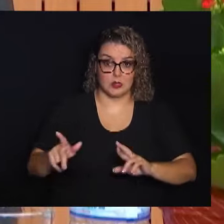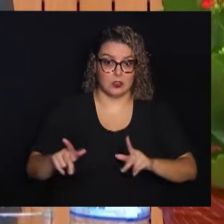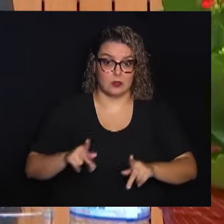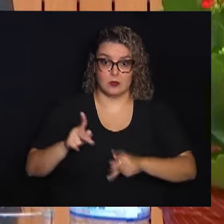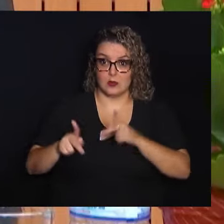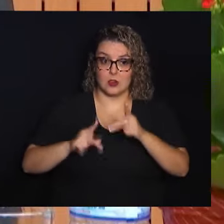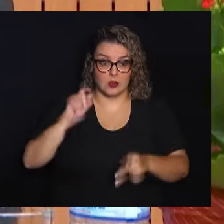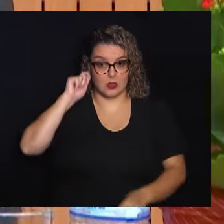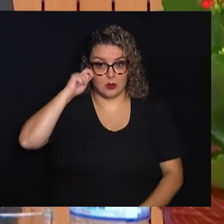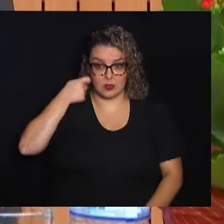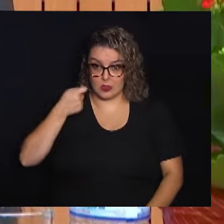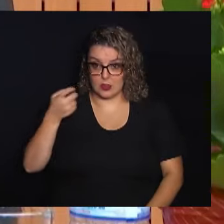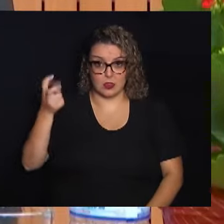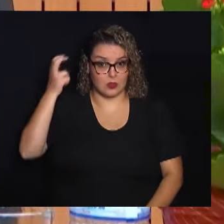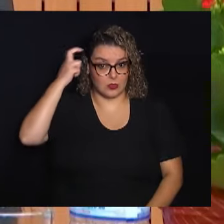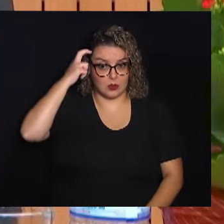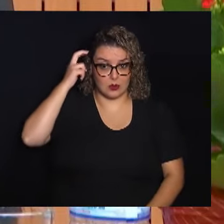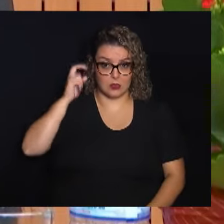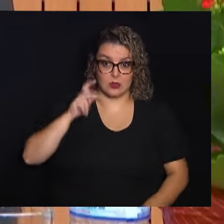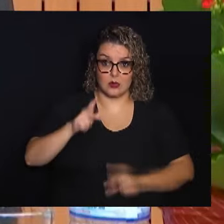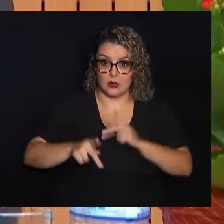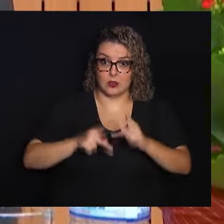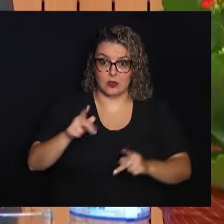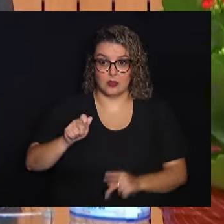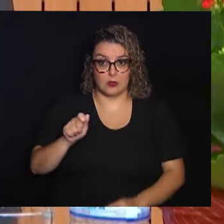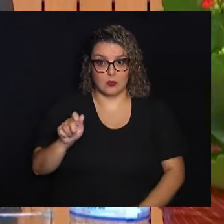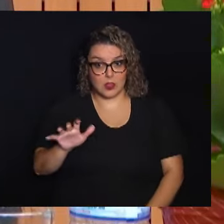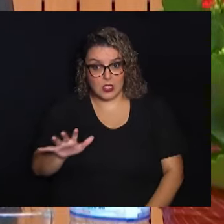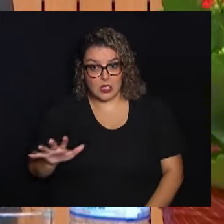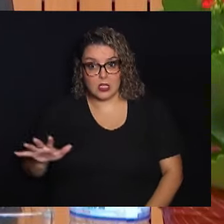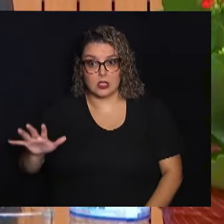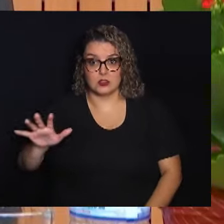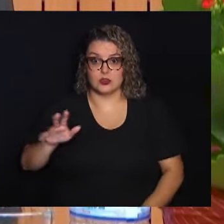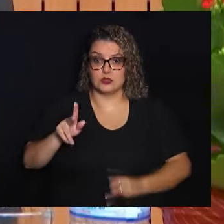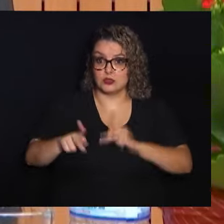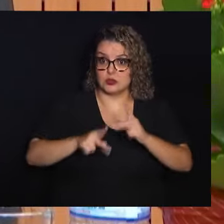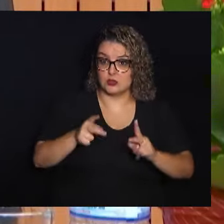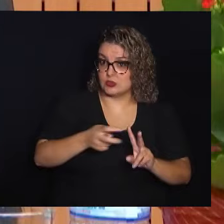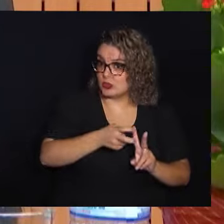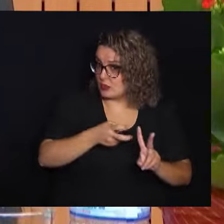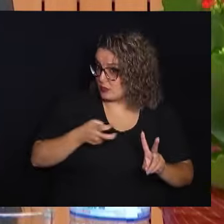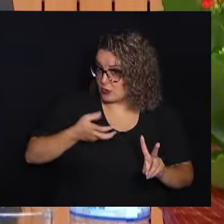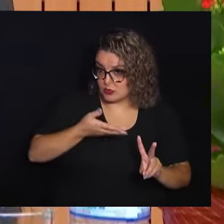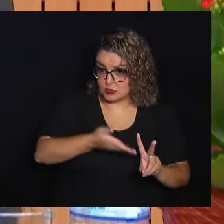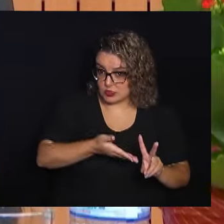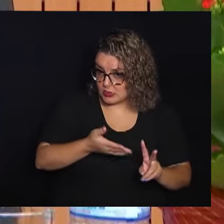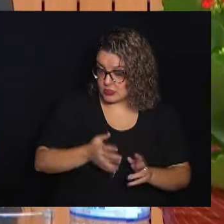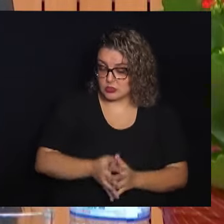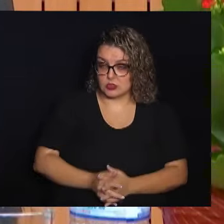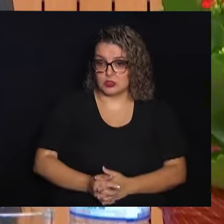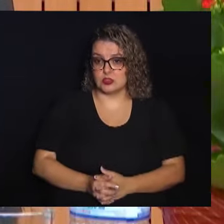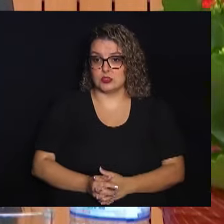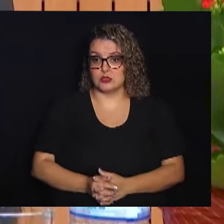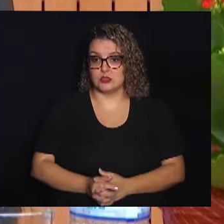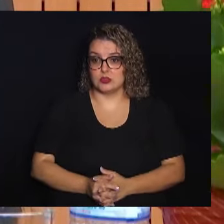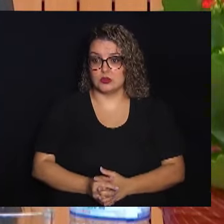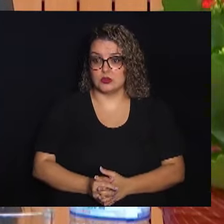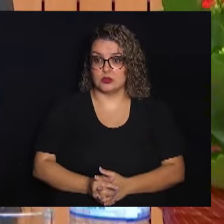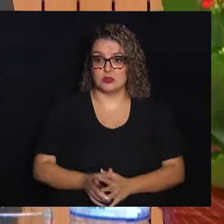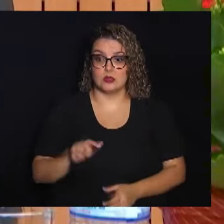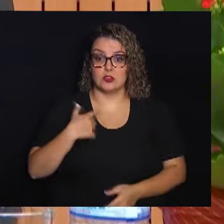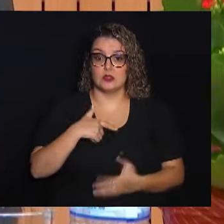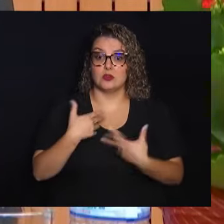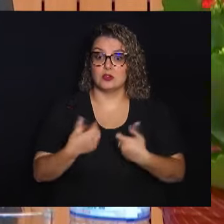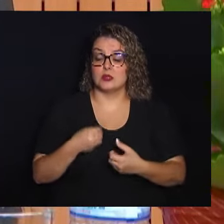diferentes povos africanos e suas culturas povos asiáticos os povos originários